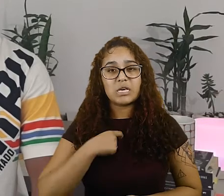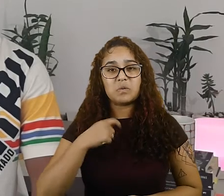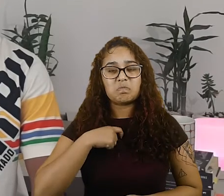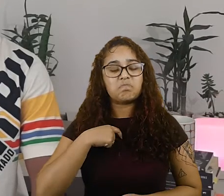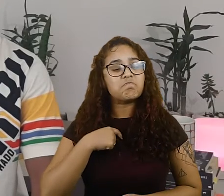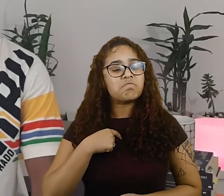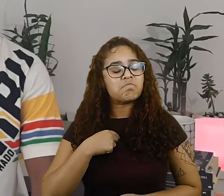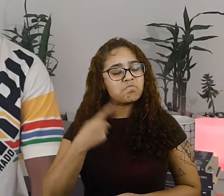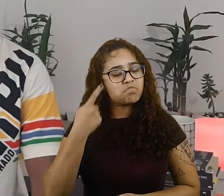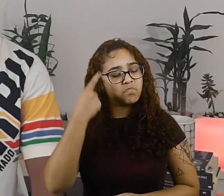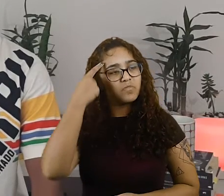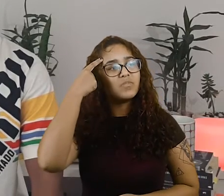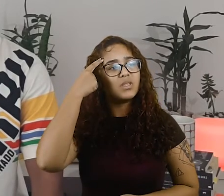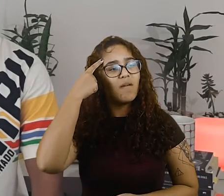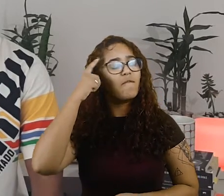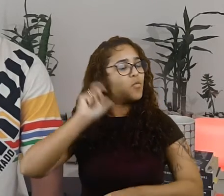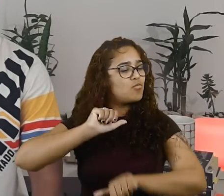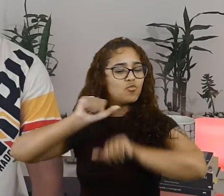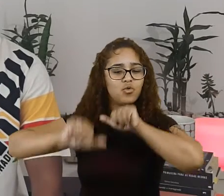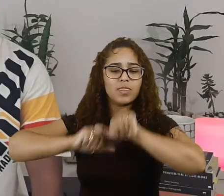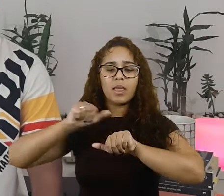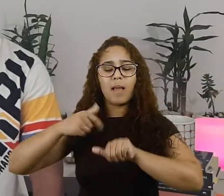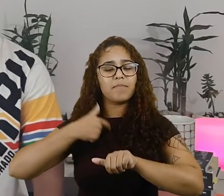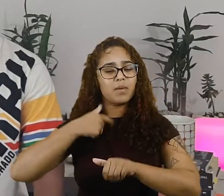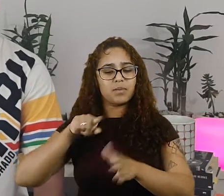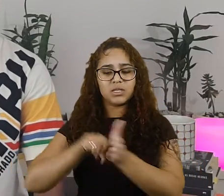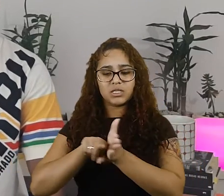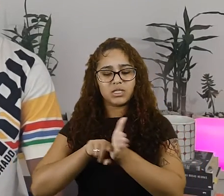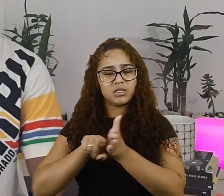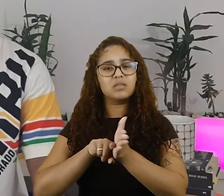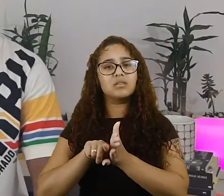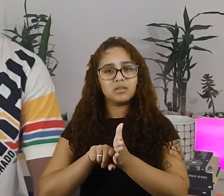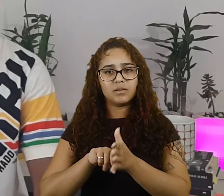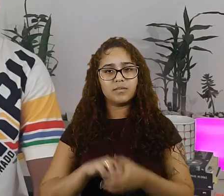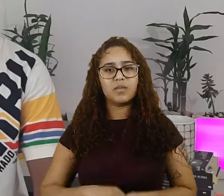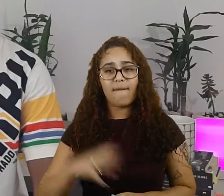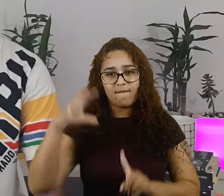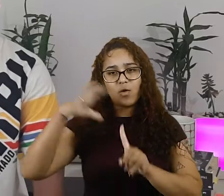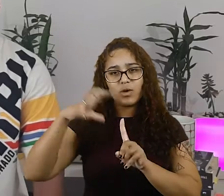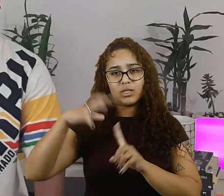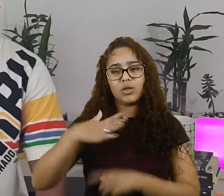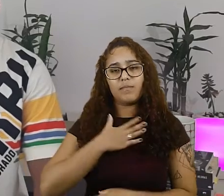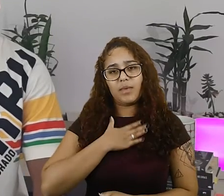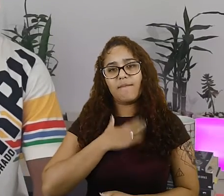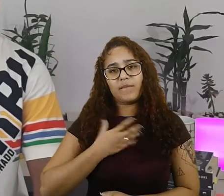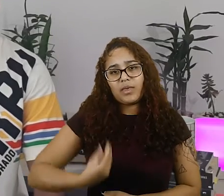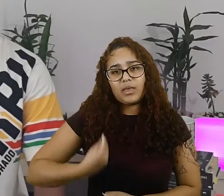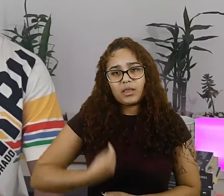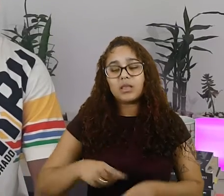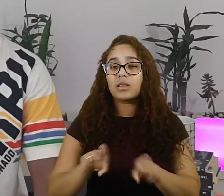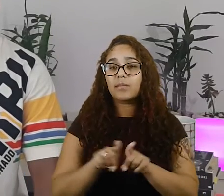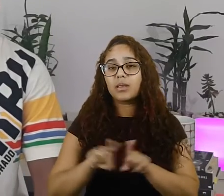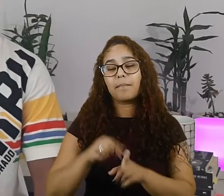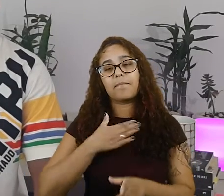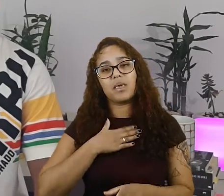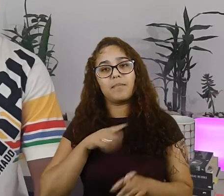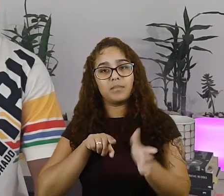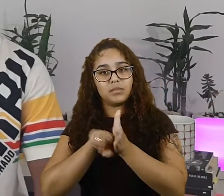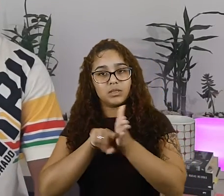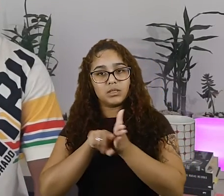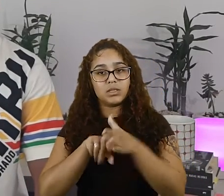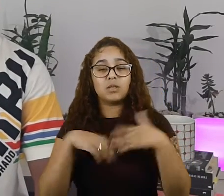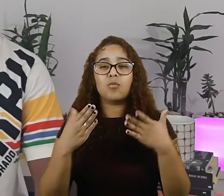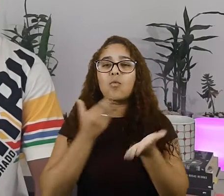em que eu resolvi mudar a minha pesquisa, né? Acabou impactando na minha vida, né, e também na